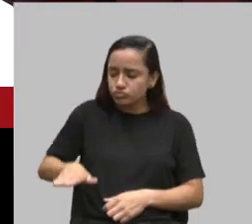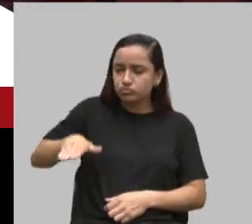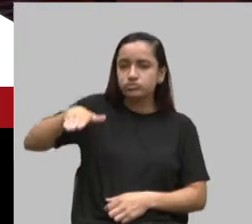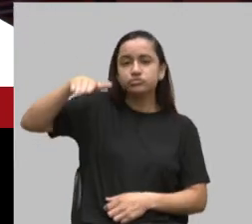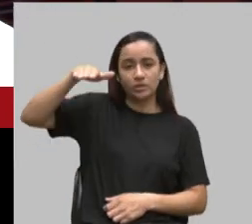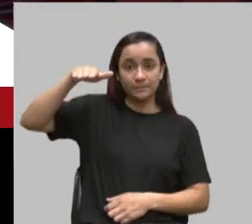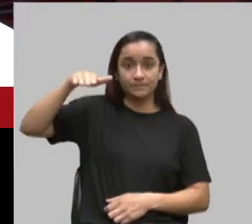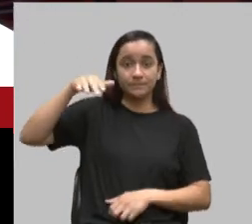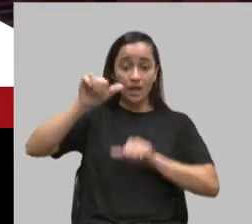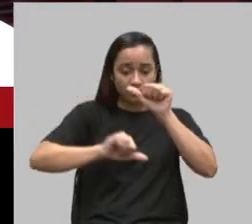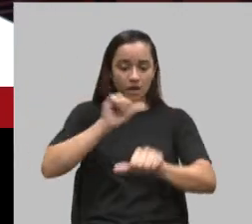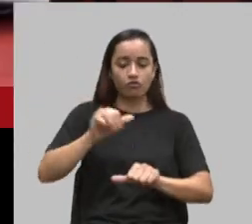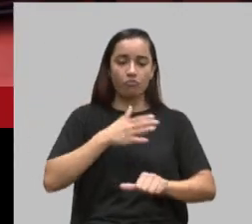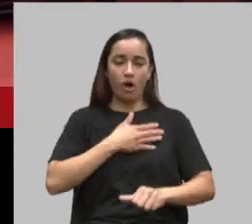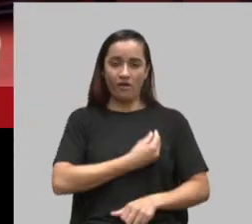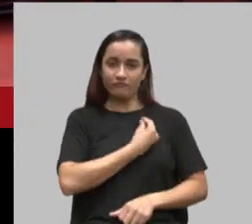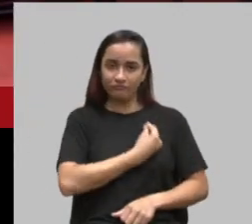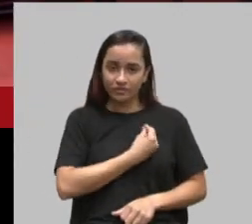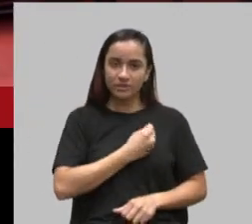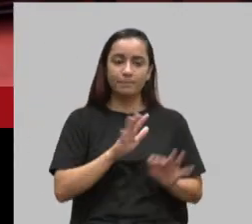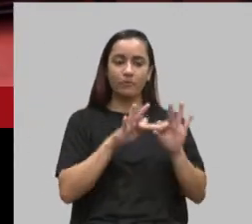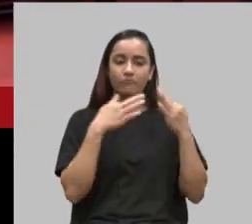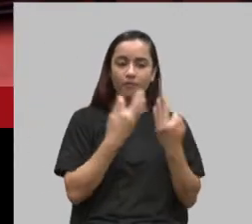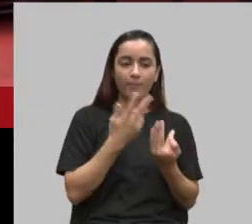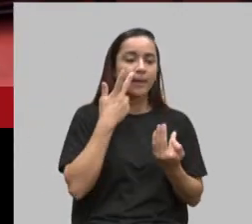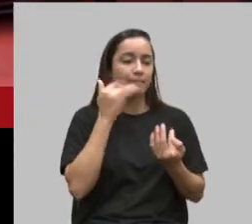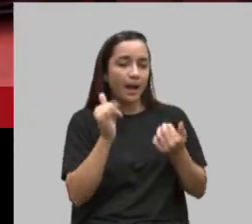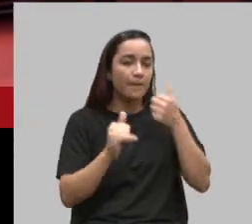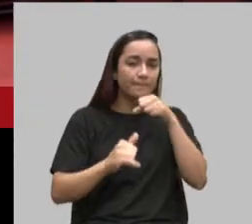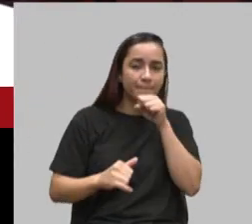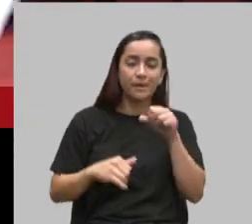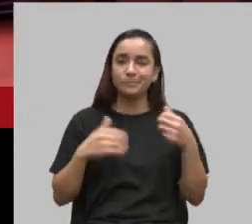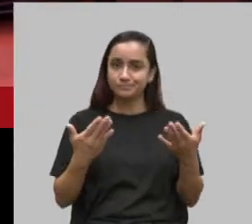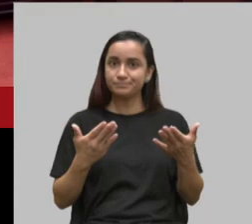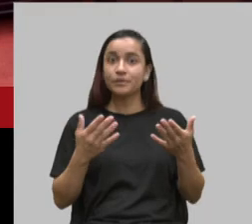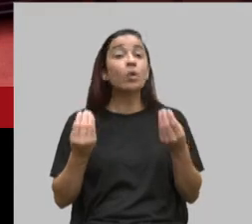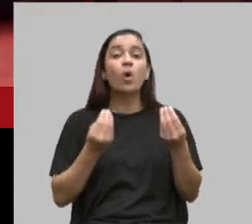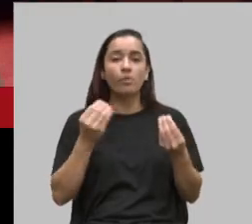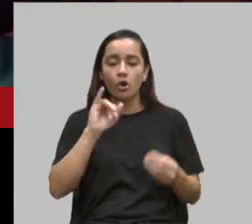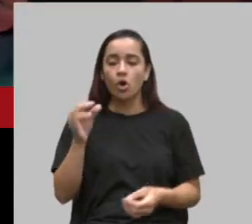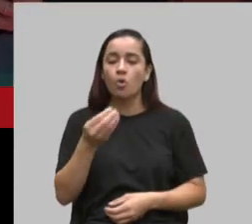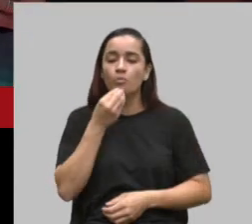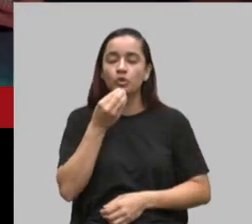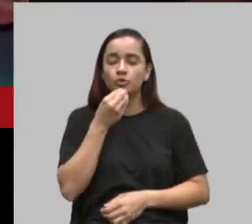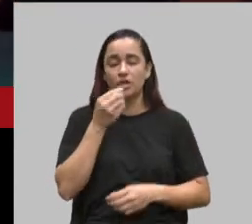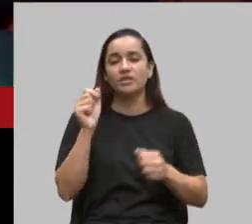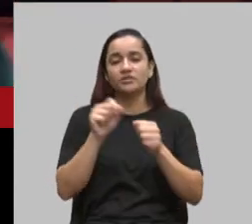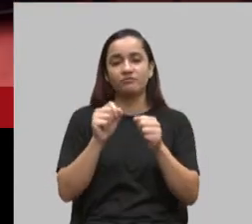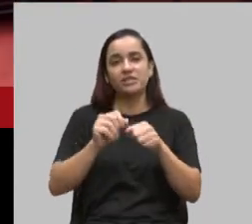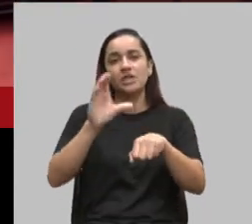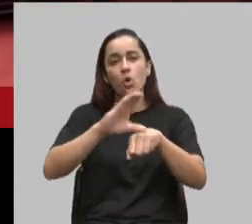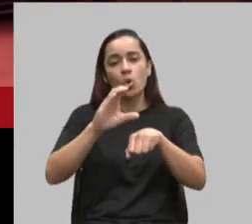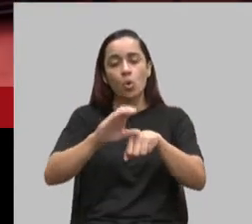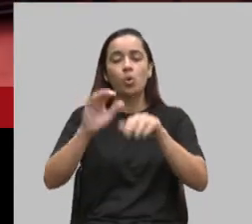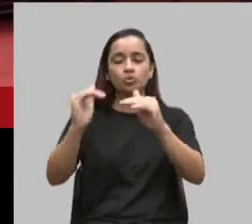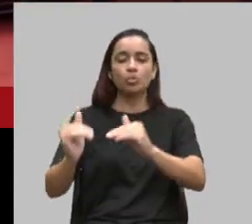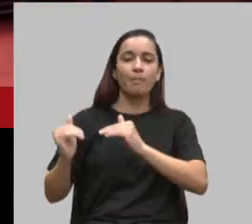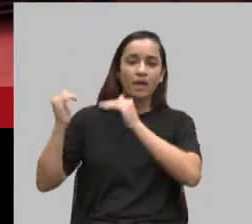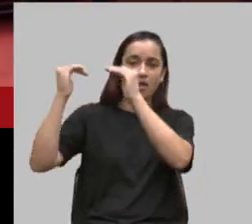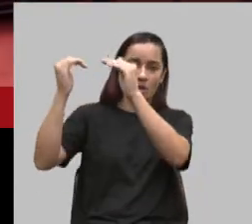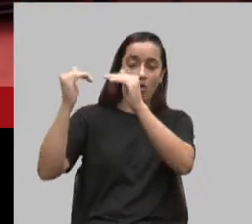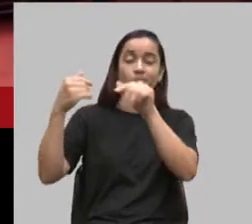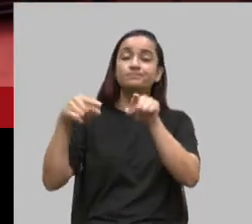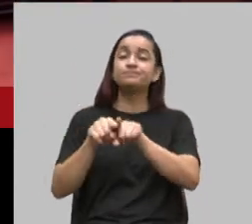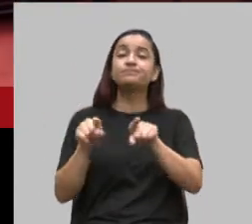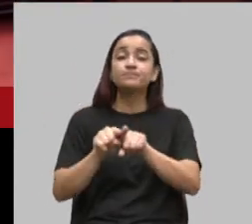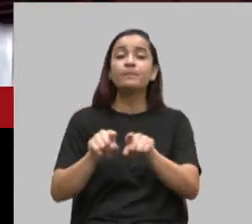meus pais e de tantos outros familiares através da oportunidade de fazer um curso superior através da oportunidade